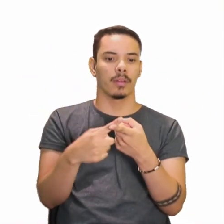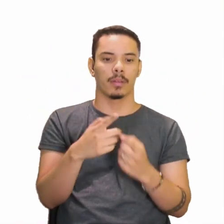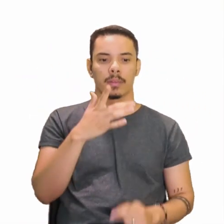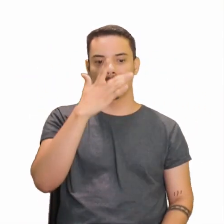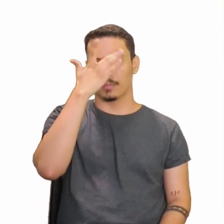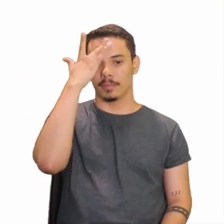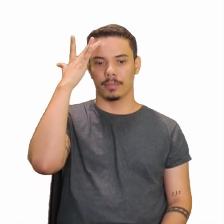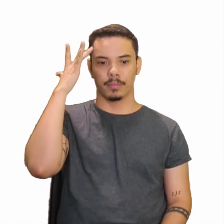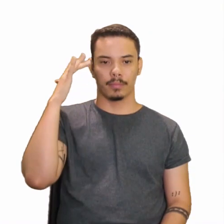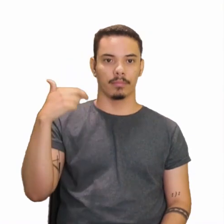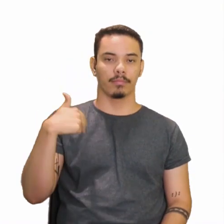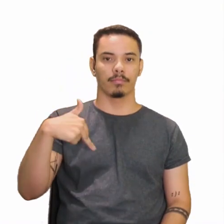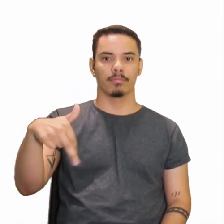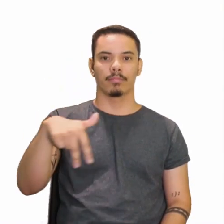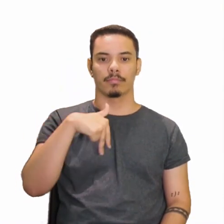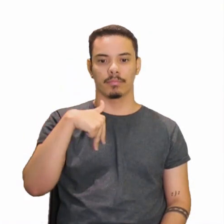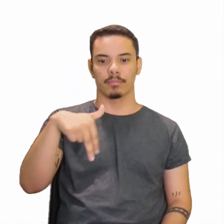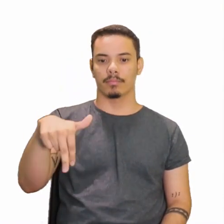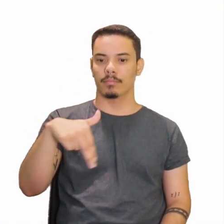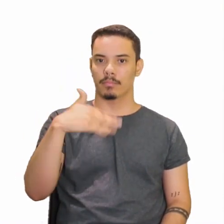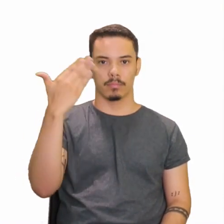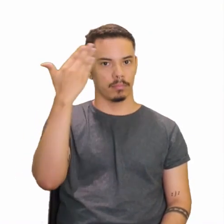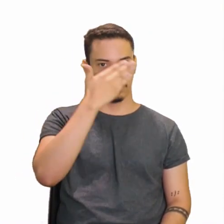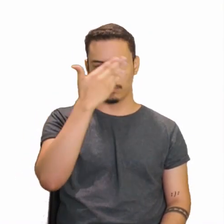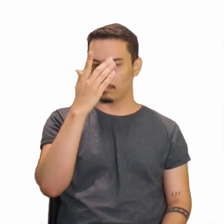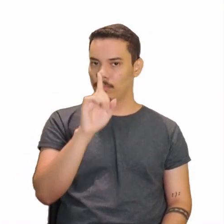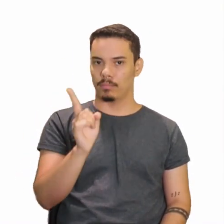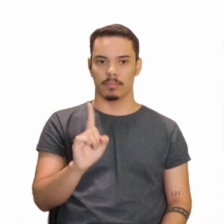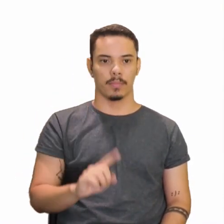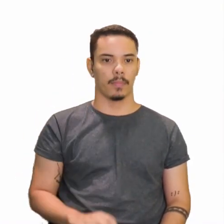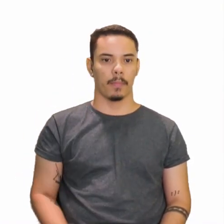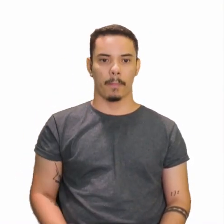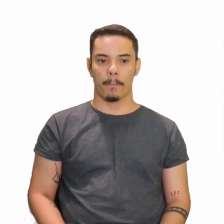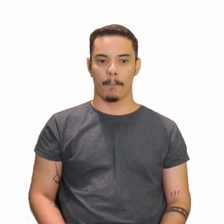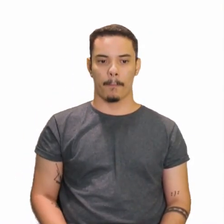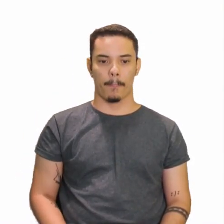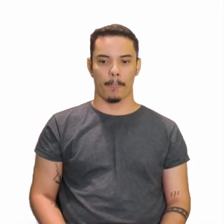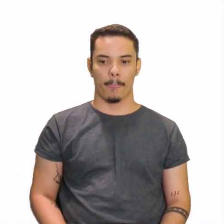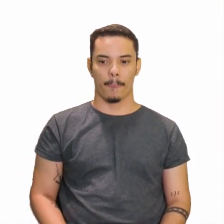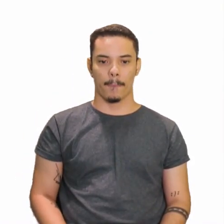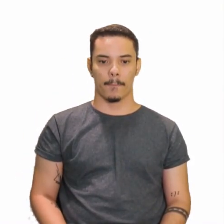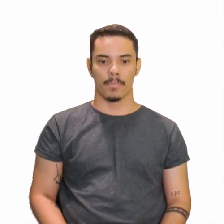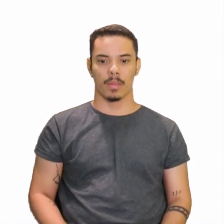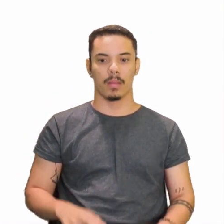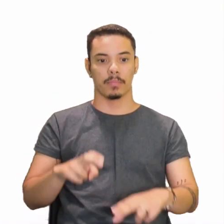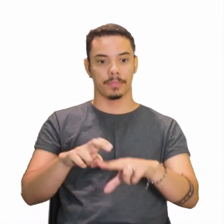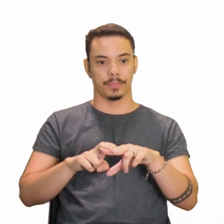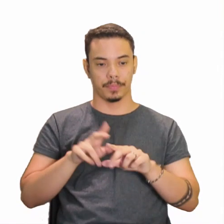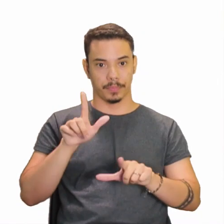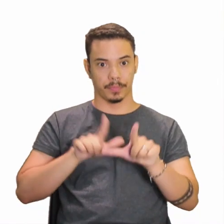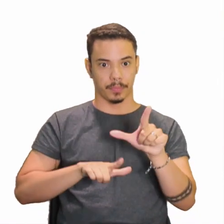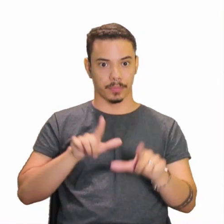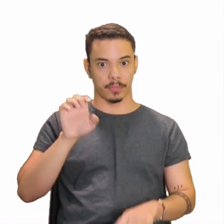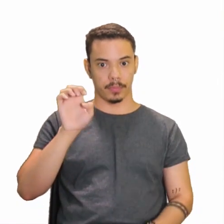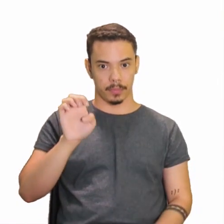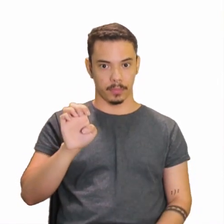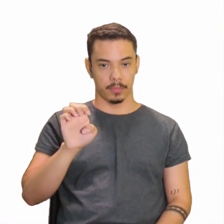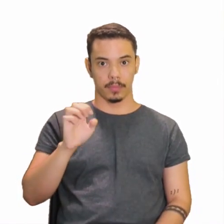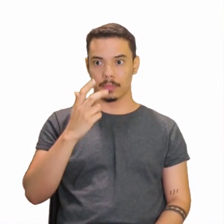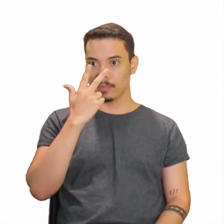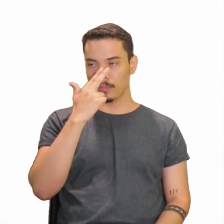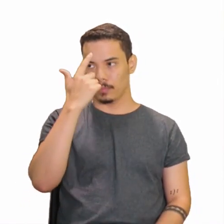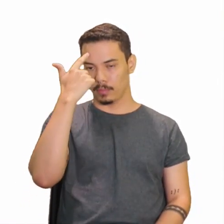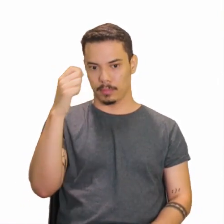pessoas passam, né? E não veem. E não estão ali. Então, o gabarito letra E, a quebra,